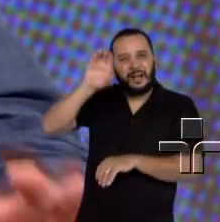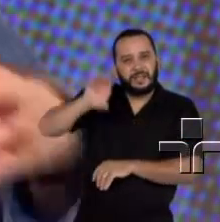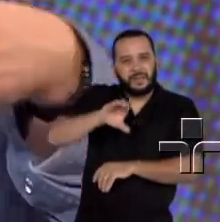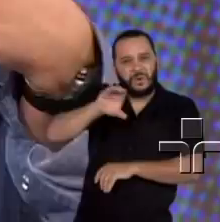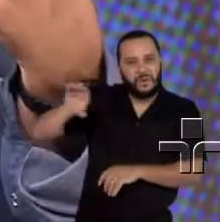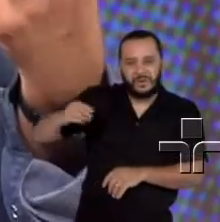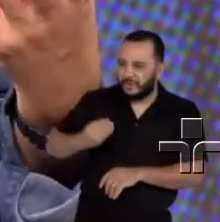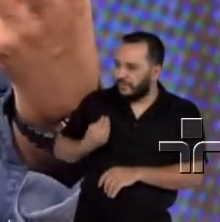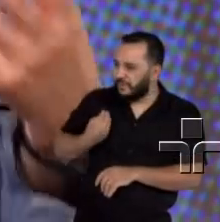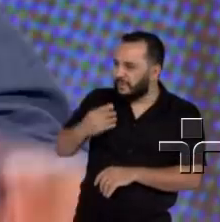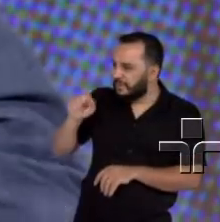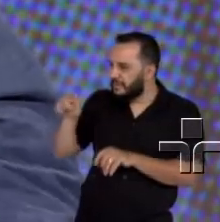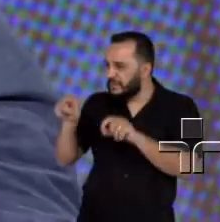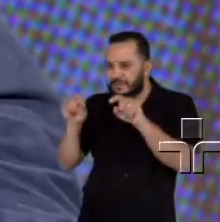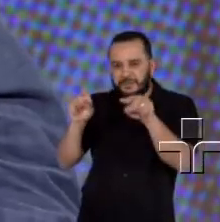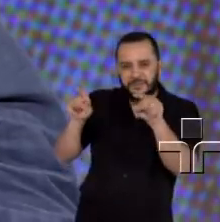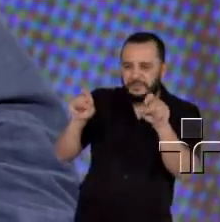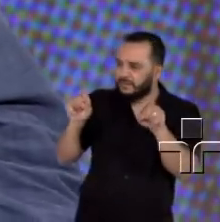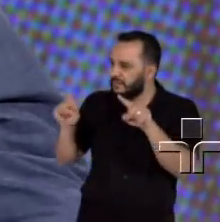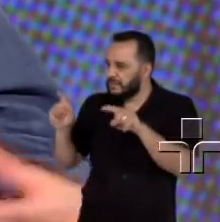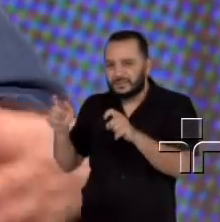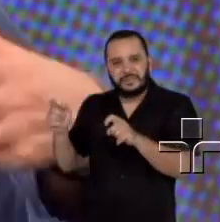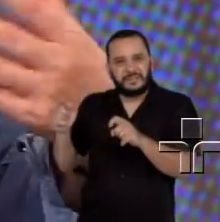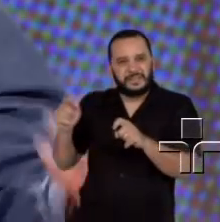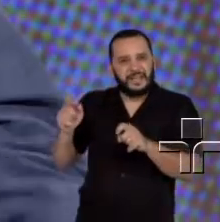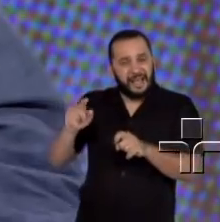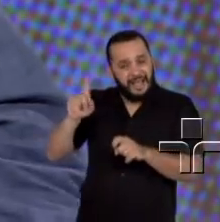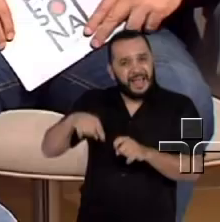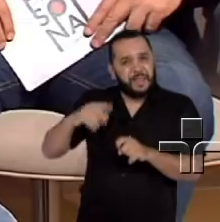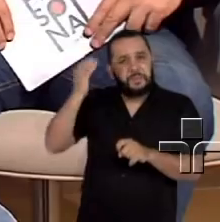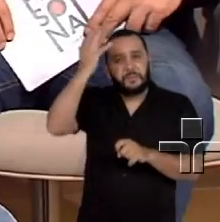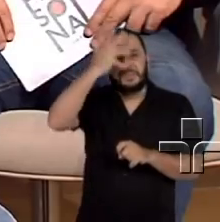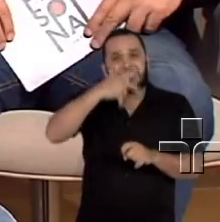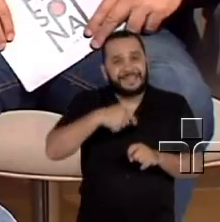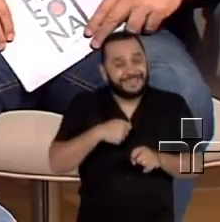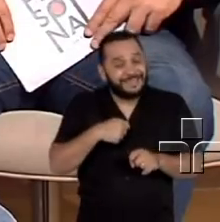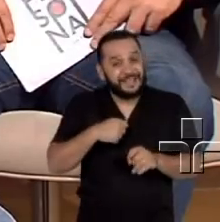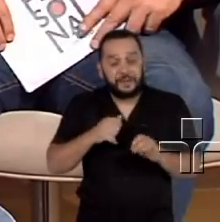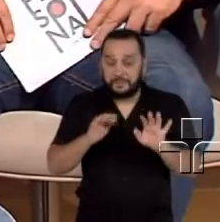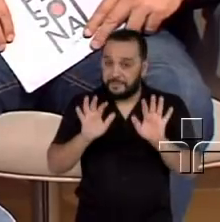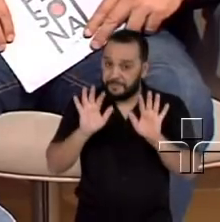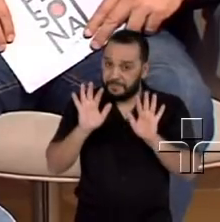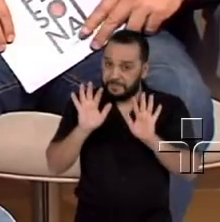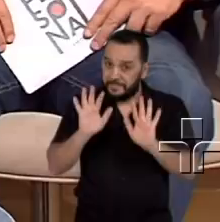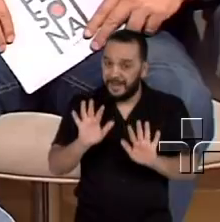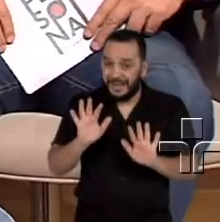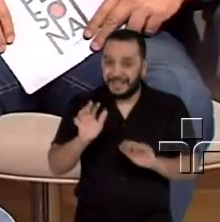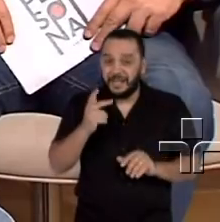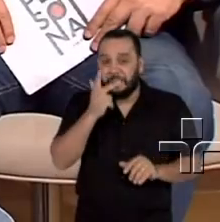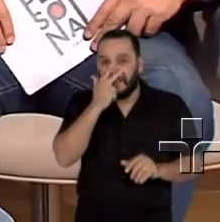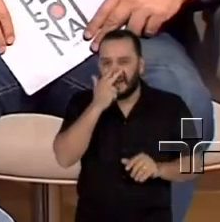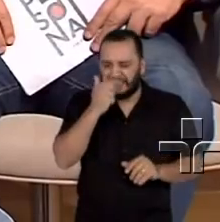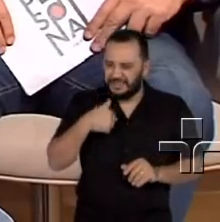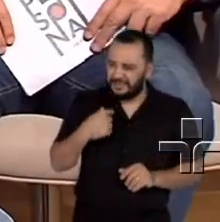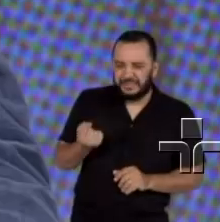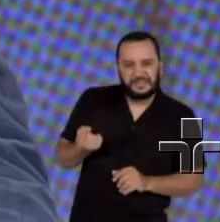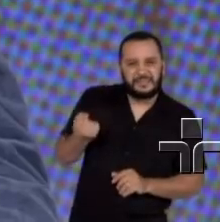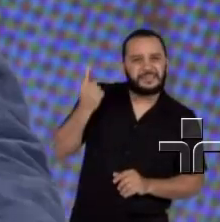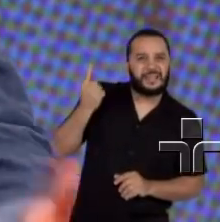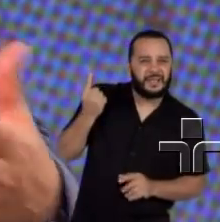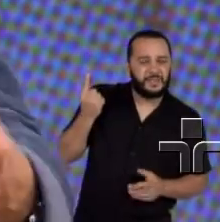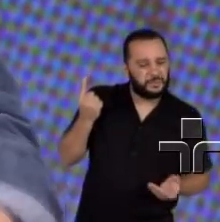lá, muitas vezes de uma forma plena, belíssima, e outras vezes já assim meio estranho,